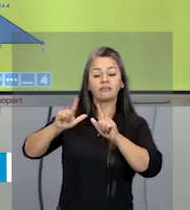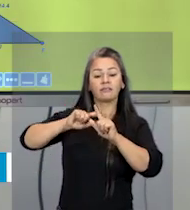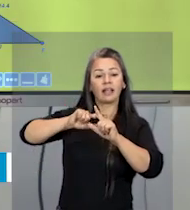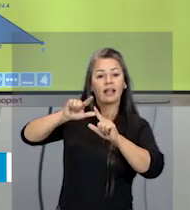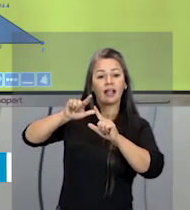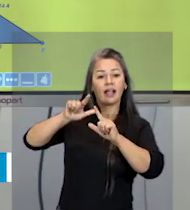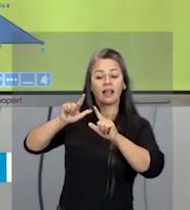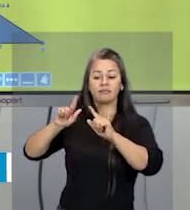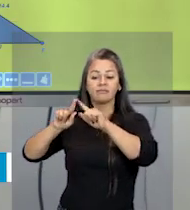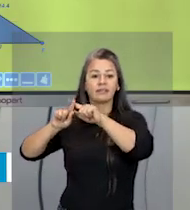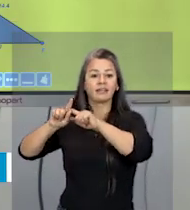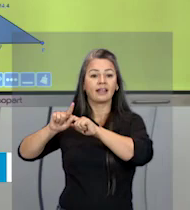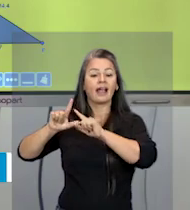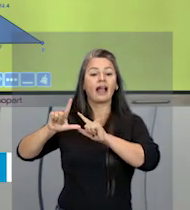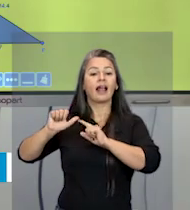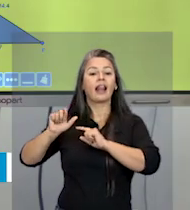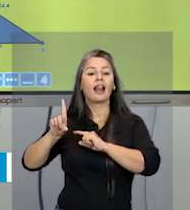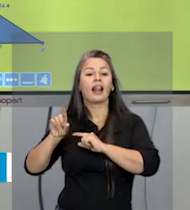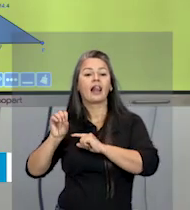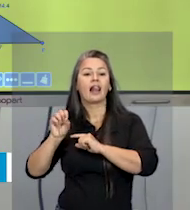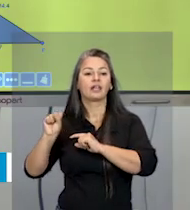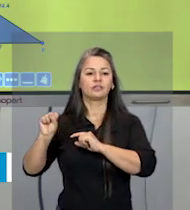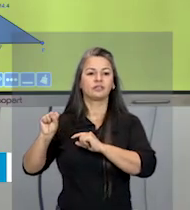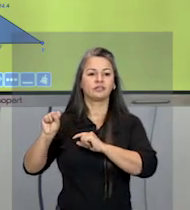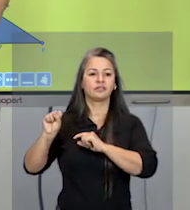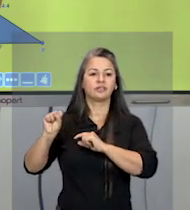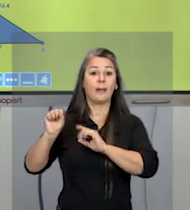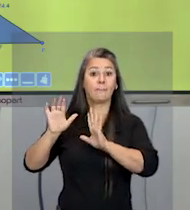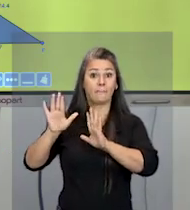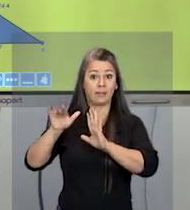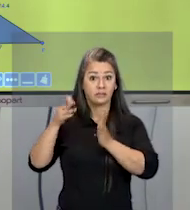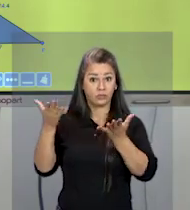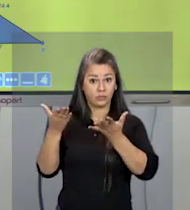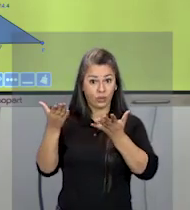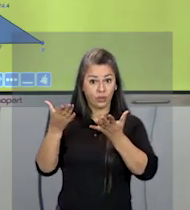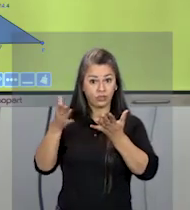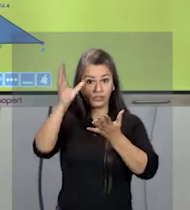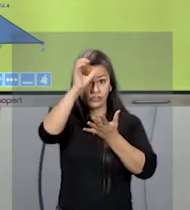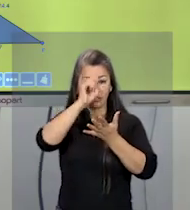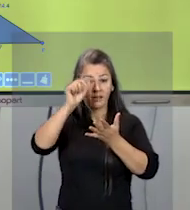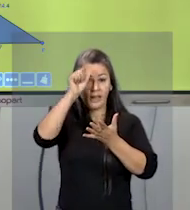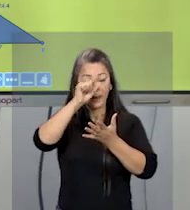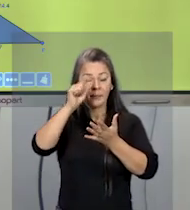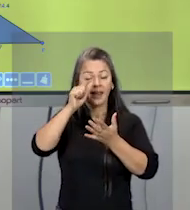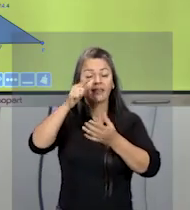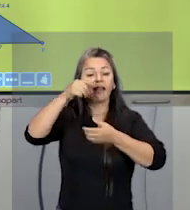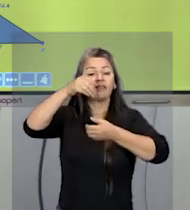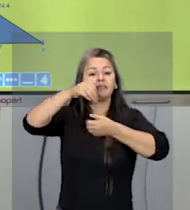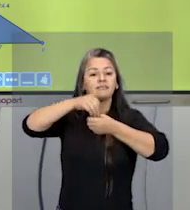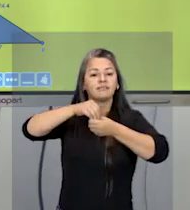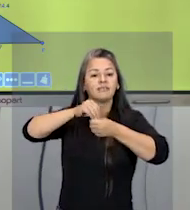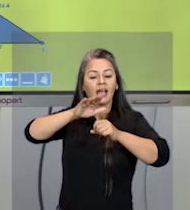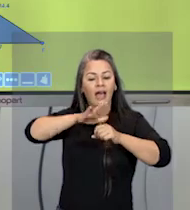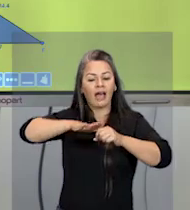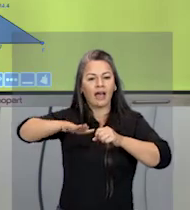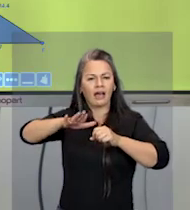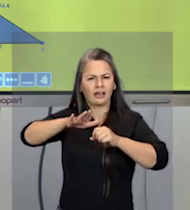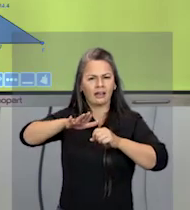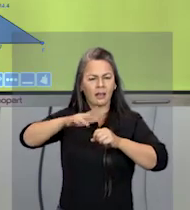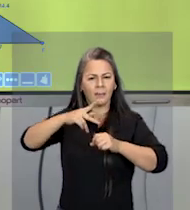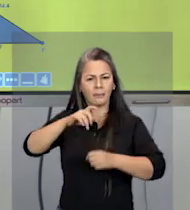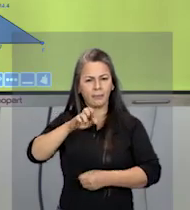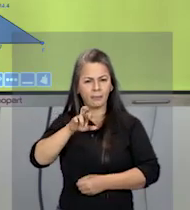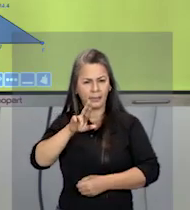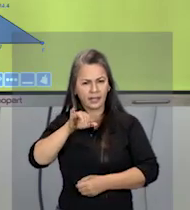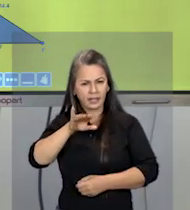estudar a relação no perímetro e nas áreas. será que essas relações entre perímetros e entre